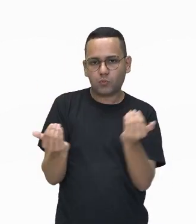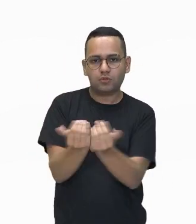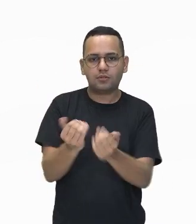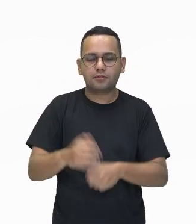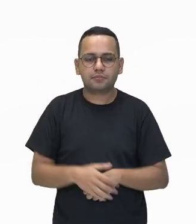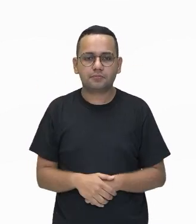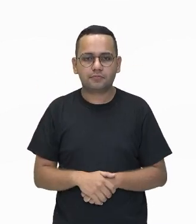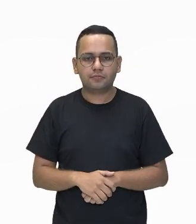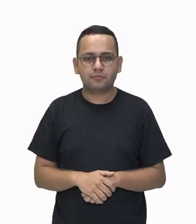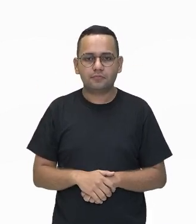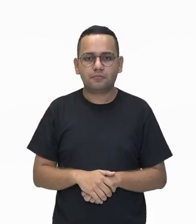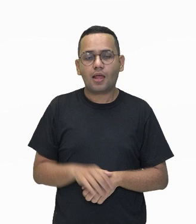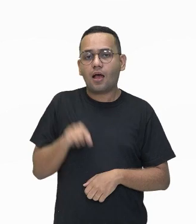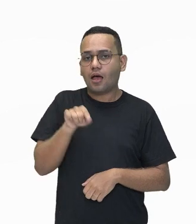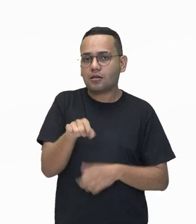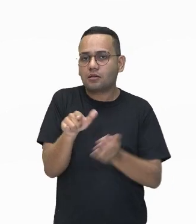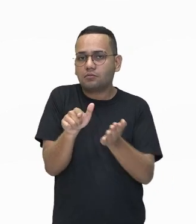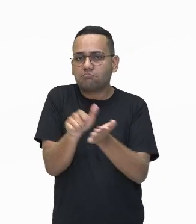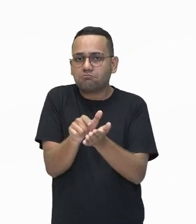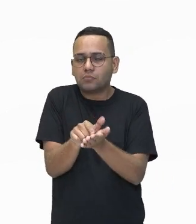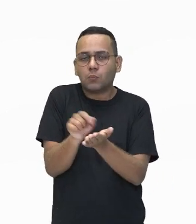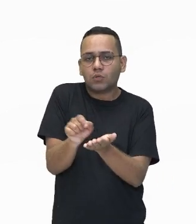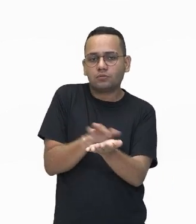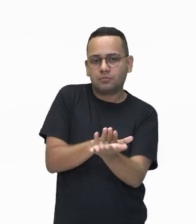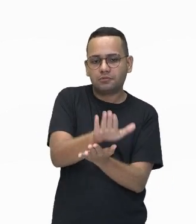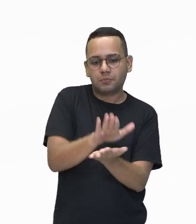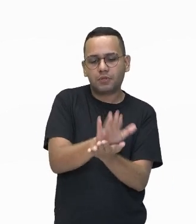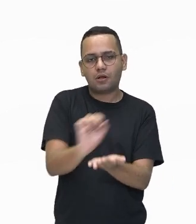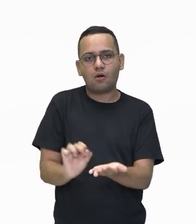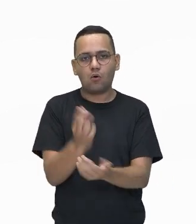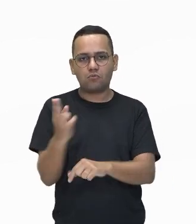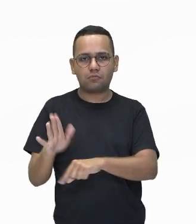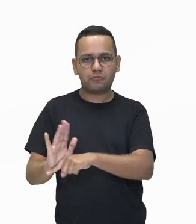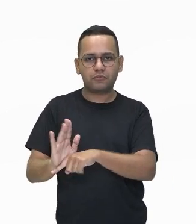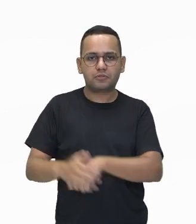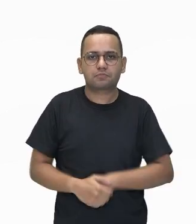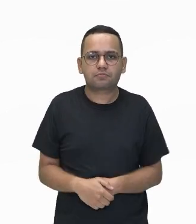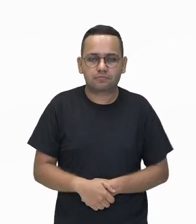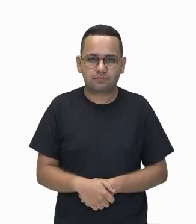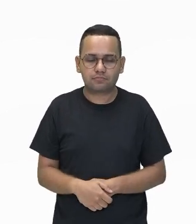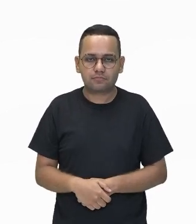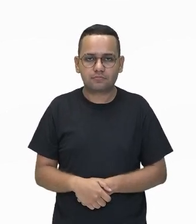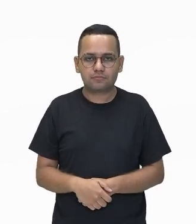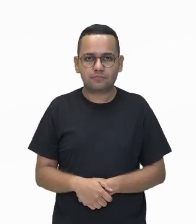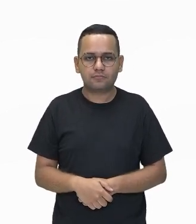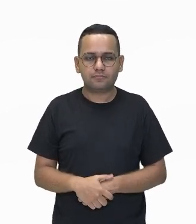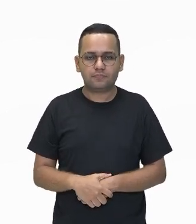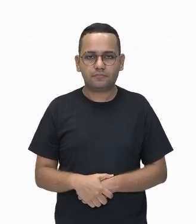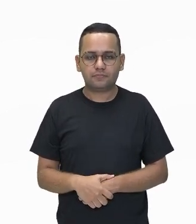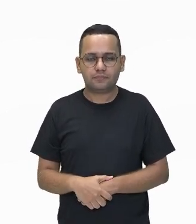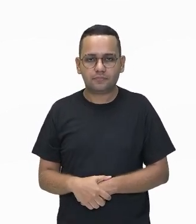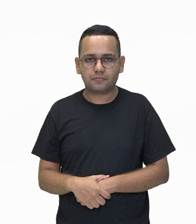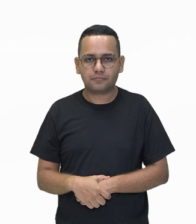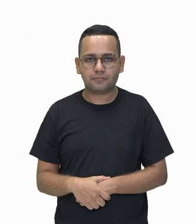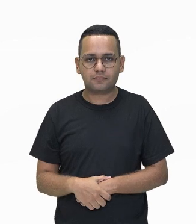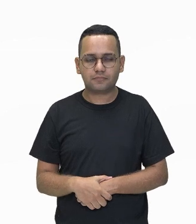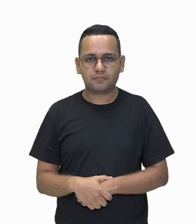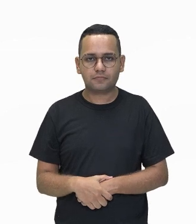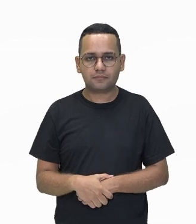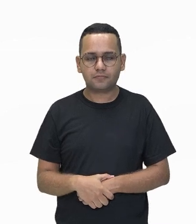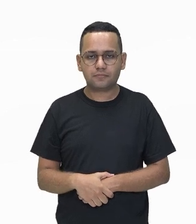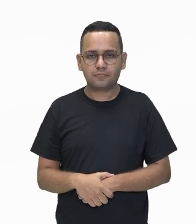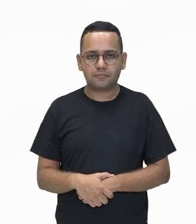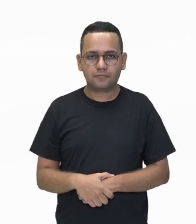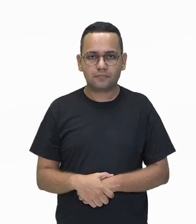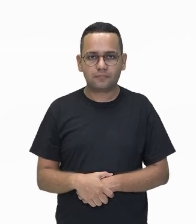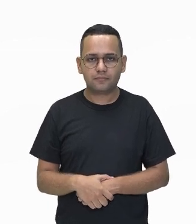comunidades. O jornal ele pode ser impresso ou em formato de vídeo. Então, olha só, lembrando também a